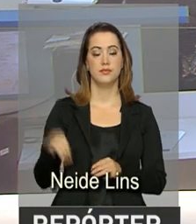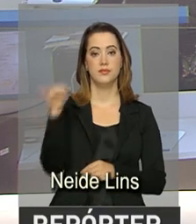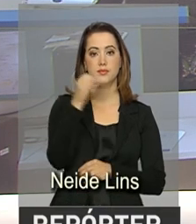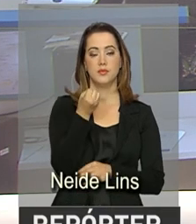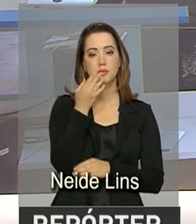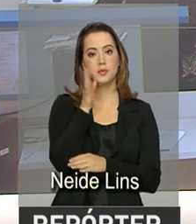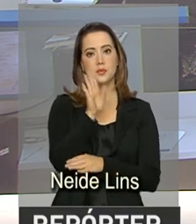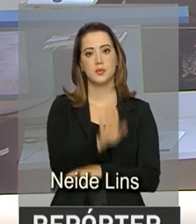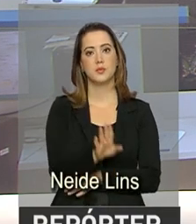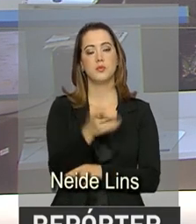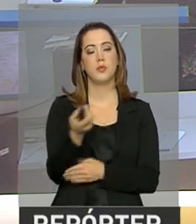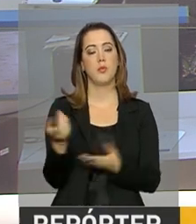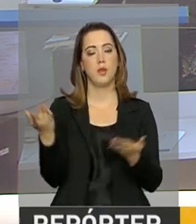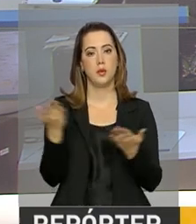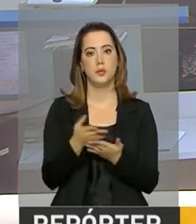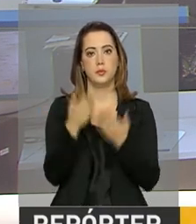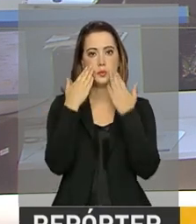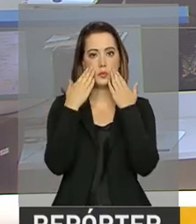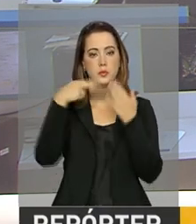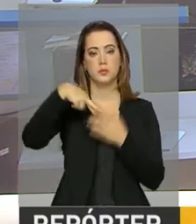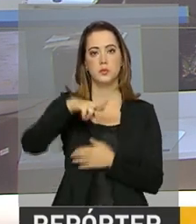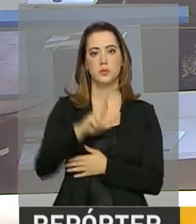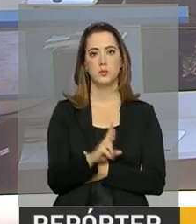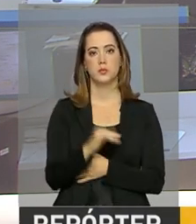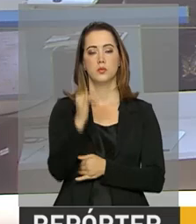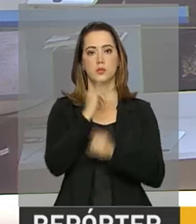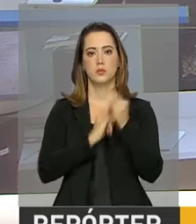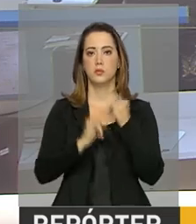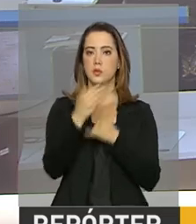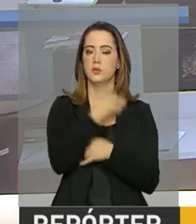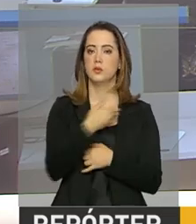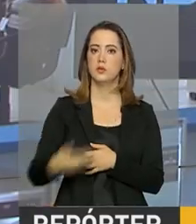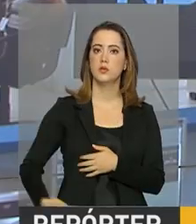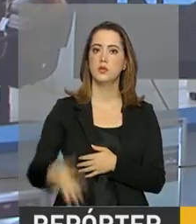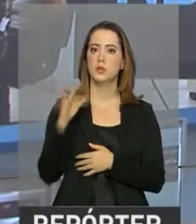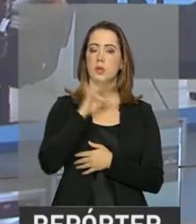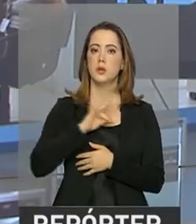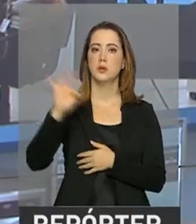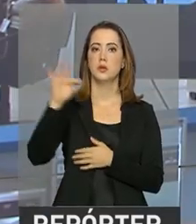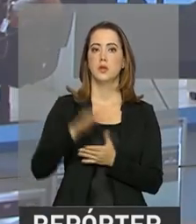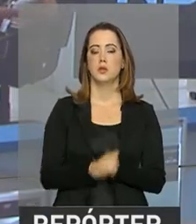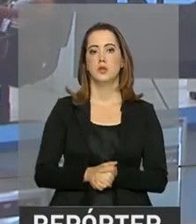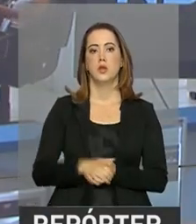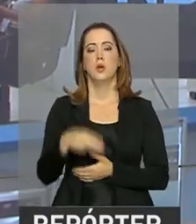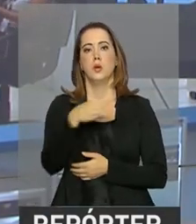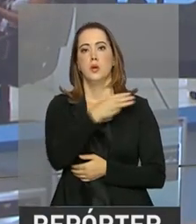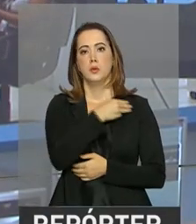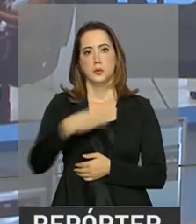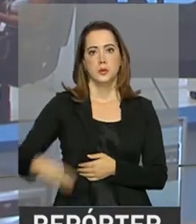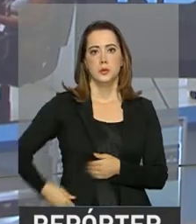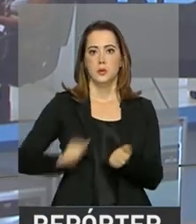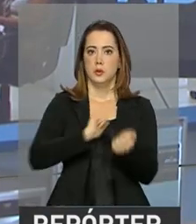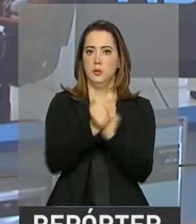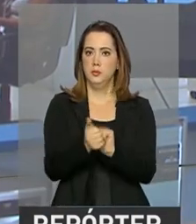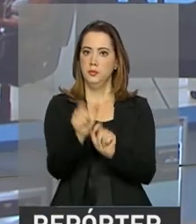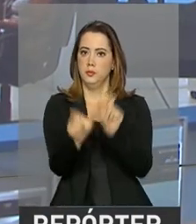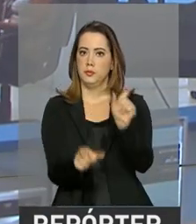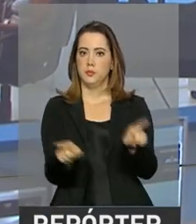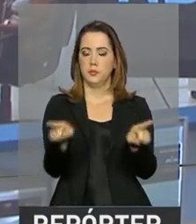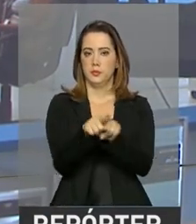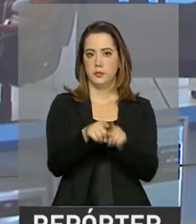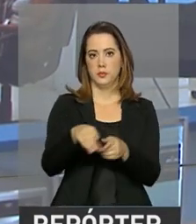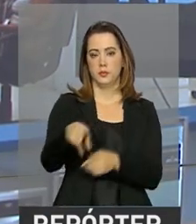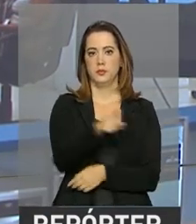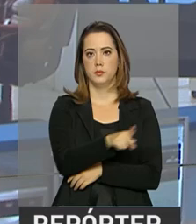Olá boa tarde estamos de volta com o repórter NBR e as notícias do governo federal o ministro do esporte Leonardo pissani e o presidente do